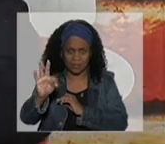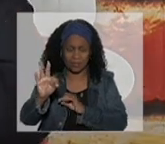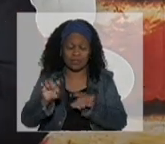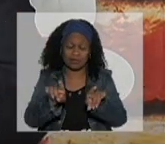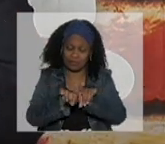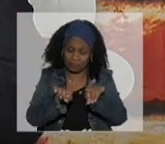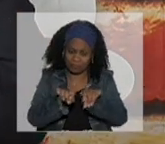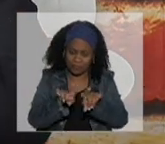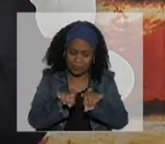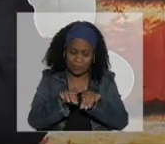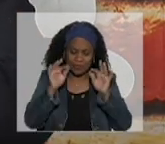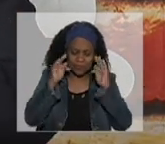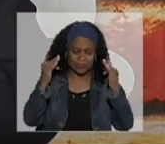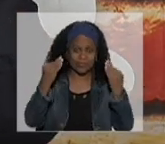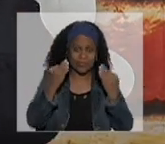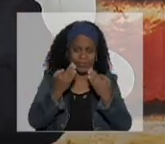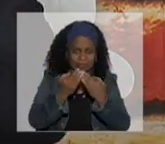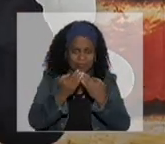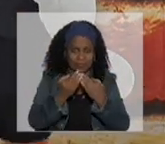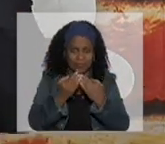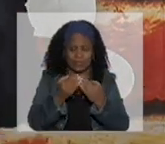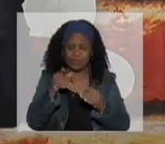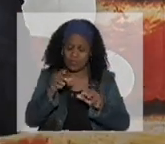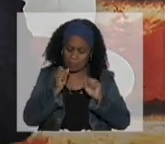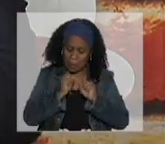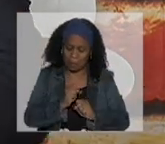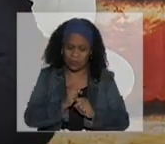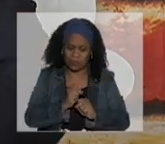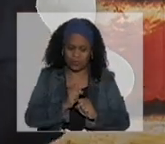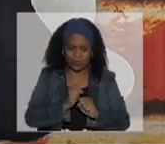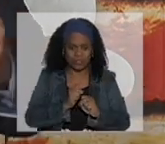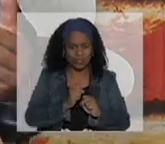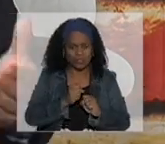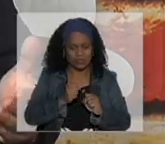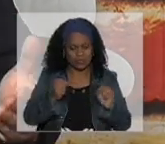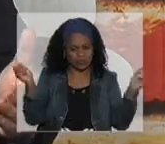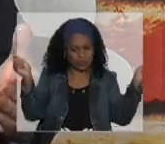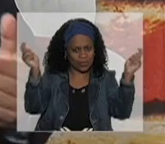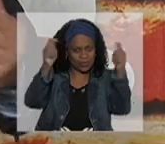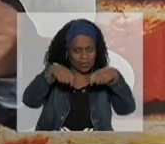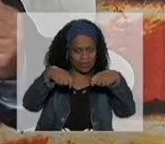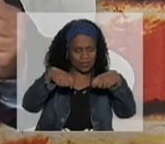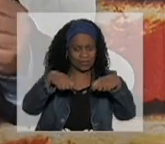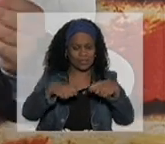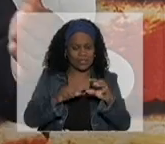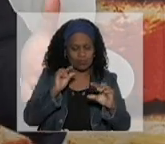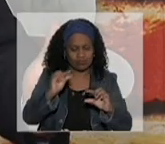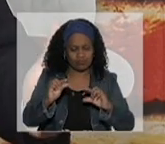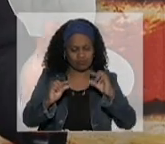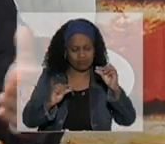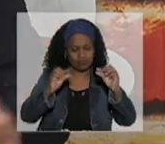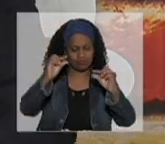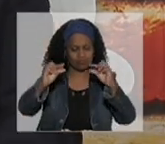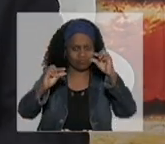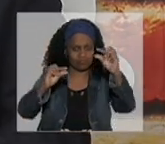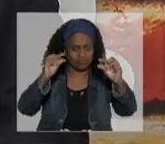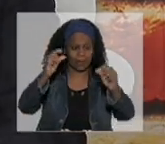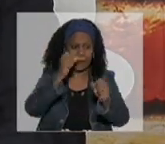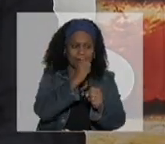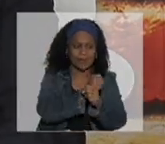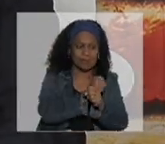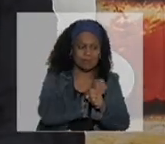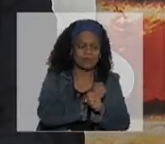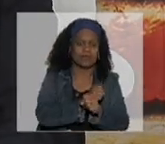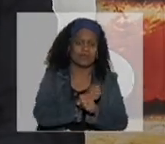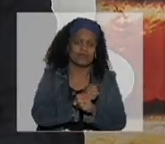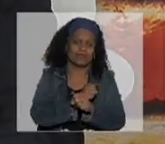profissional, de modo que também essas famílias, na medida em que pudessem melhor se qualificar, pudessem também, pouco a pouco,